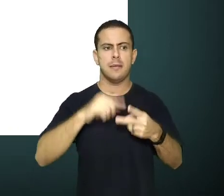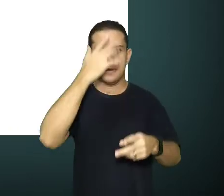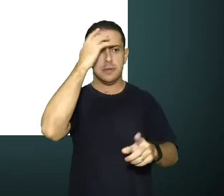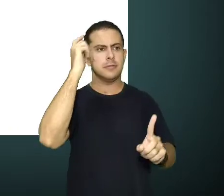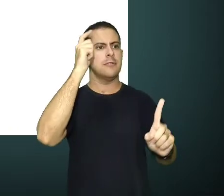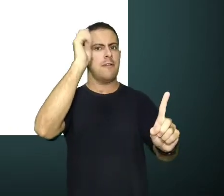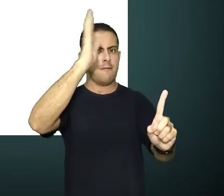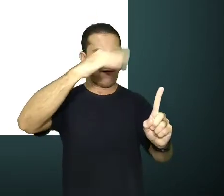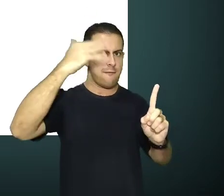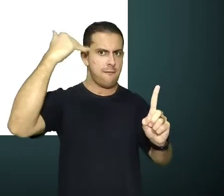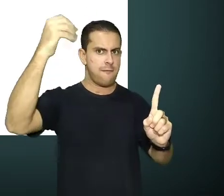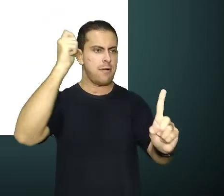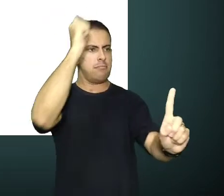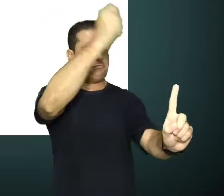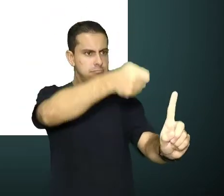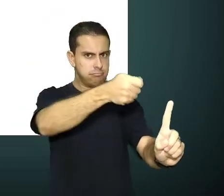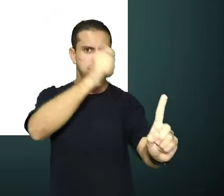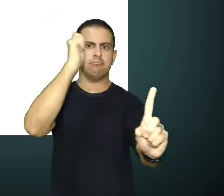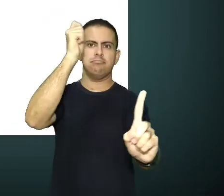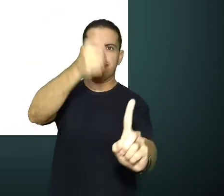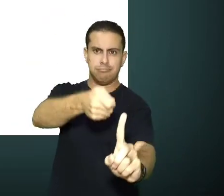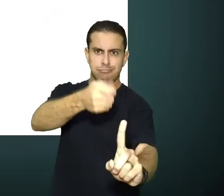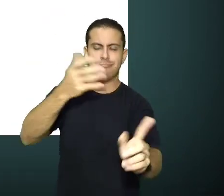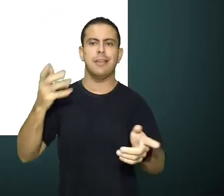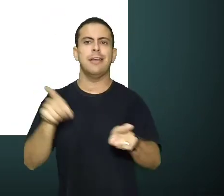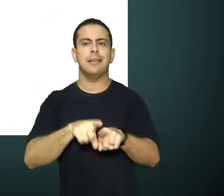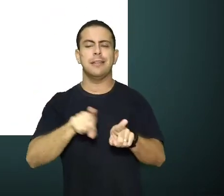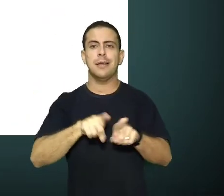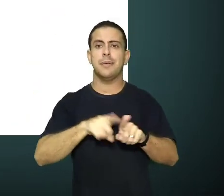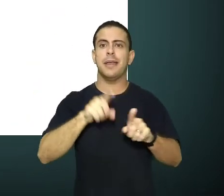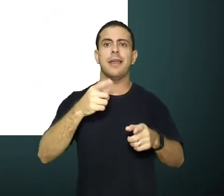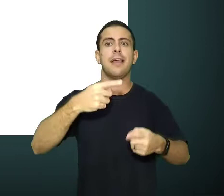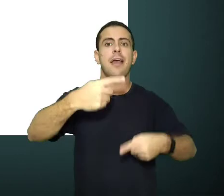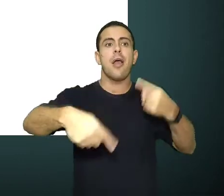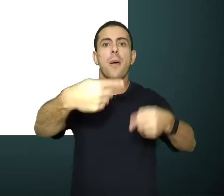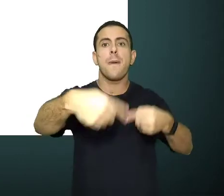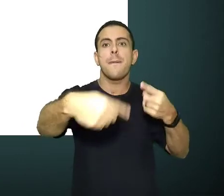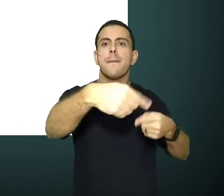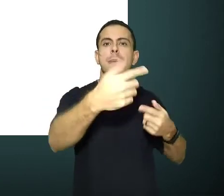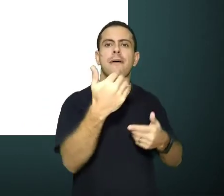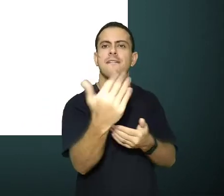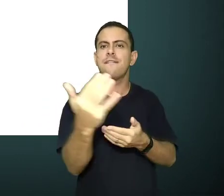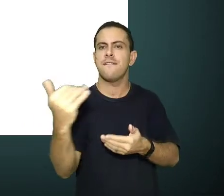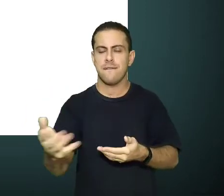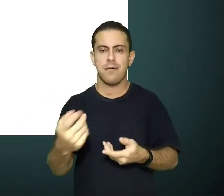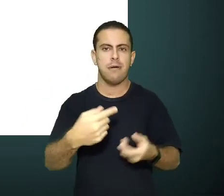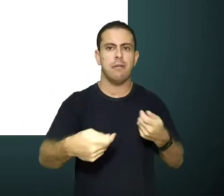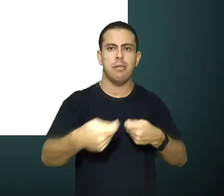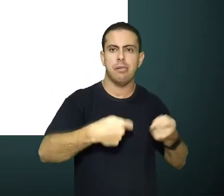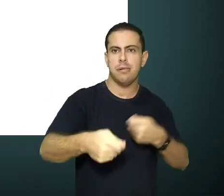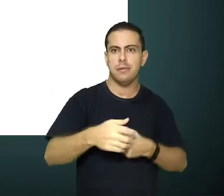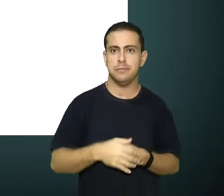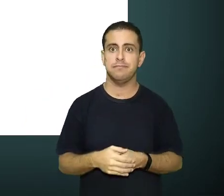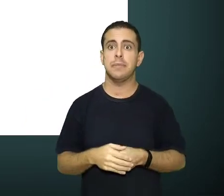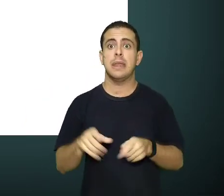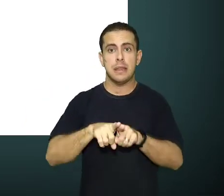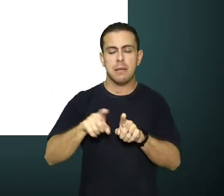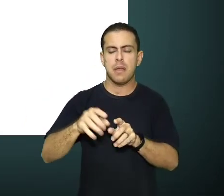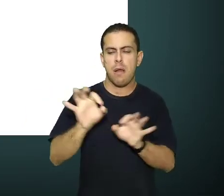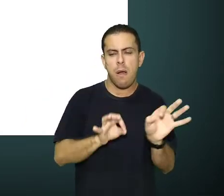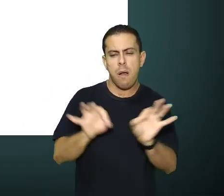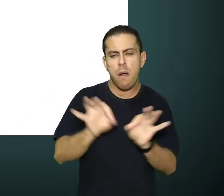leis, nomeava autoridades e controlava a política externa do país. Esse primeiro período de governo napoleônico foi um momento